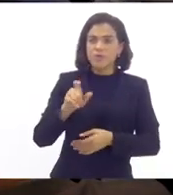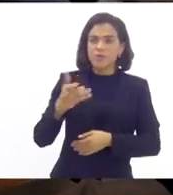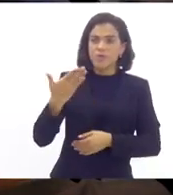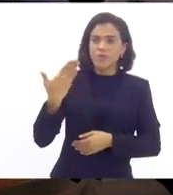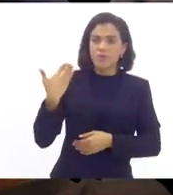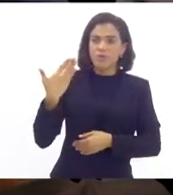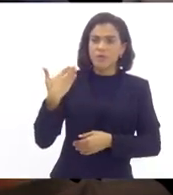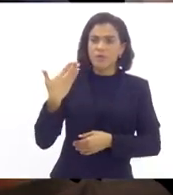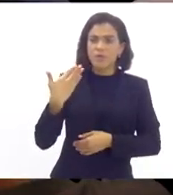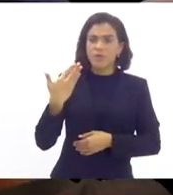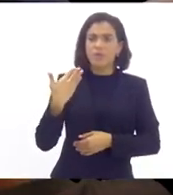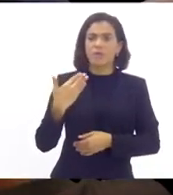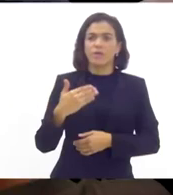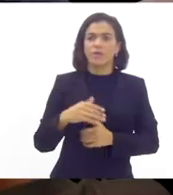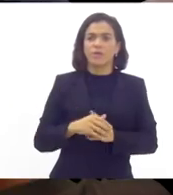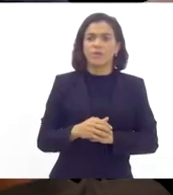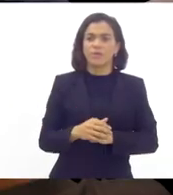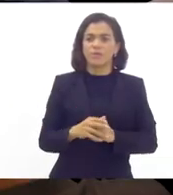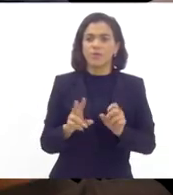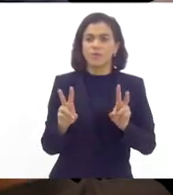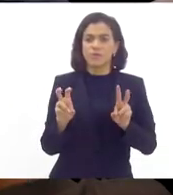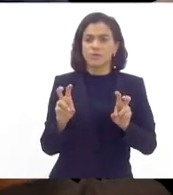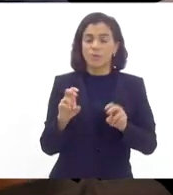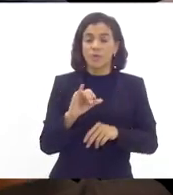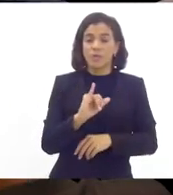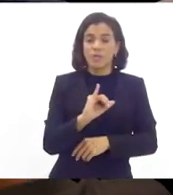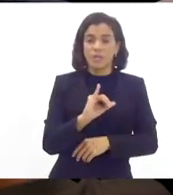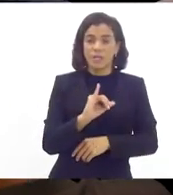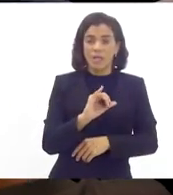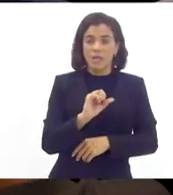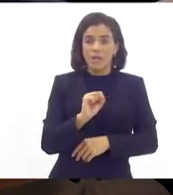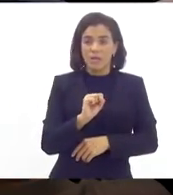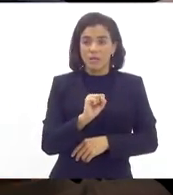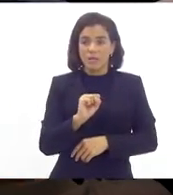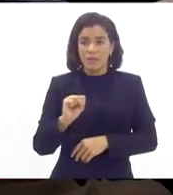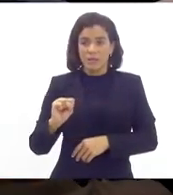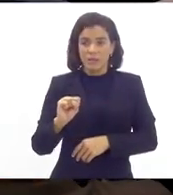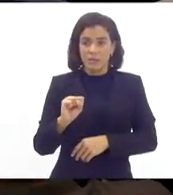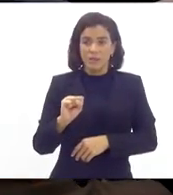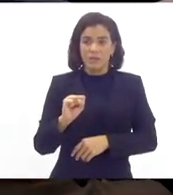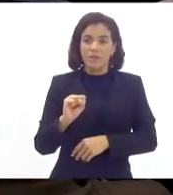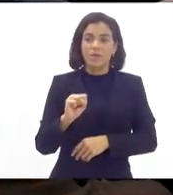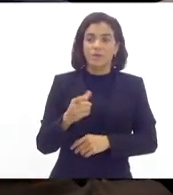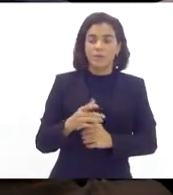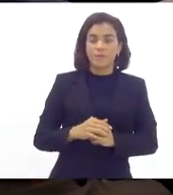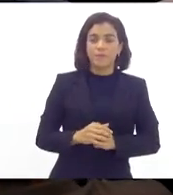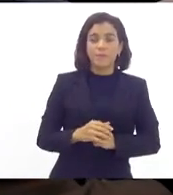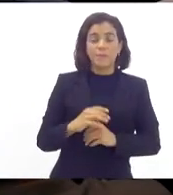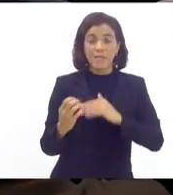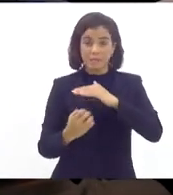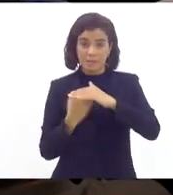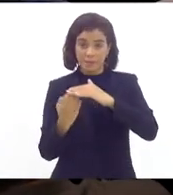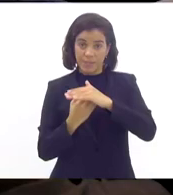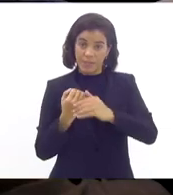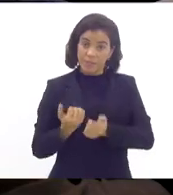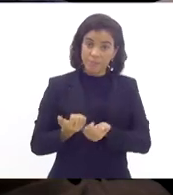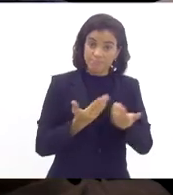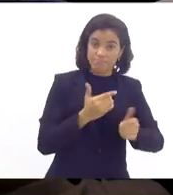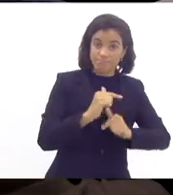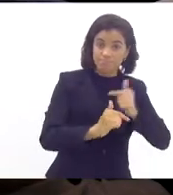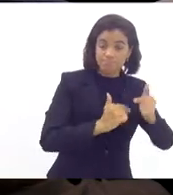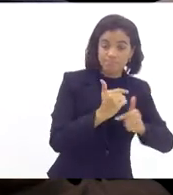relação às mudanças do ISS, né, das empresas prestadoras de serviço.